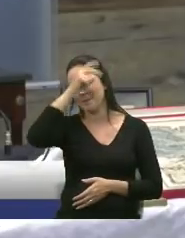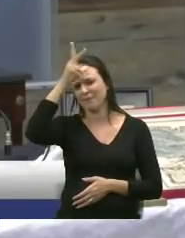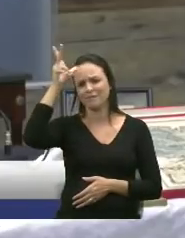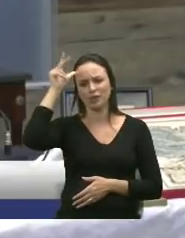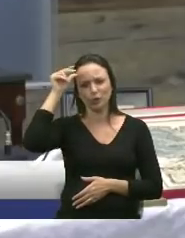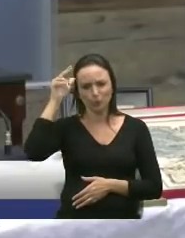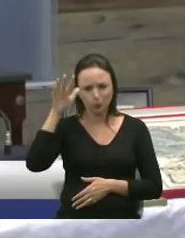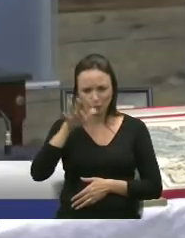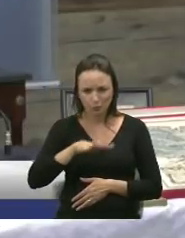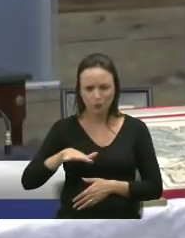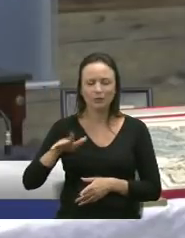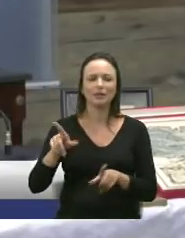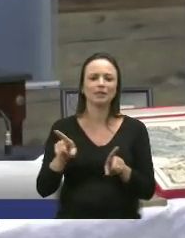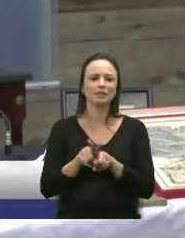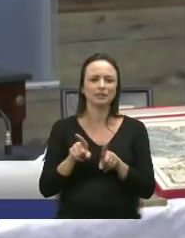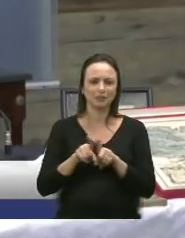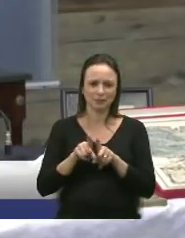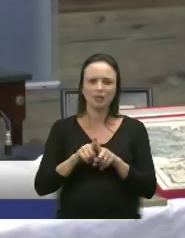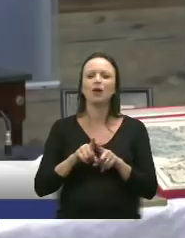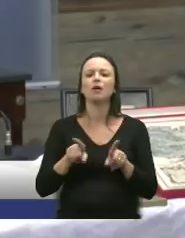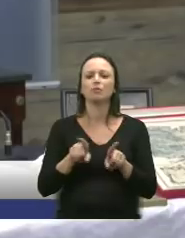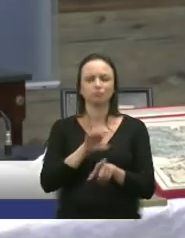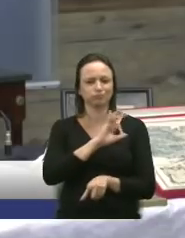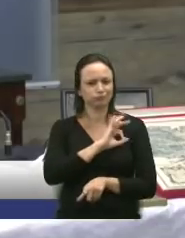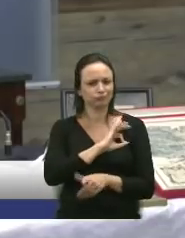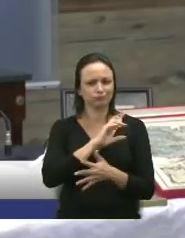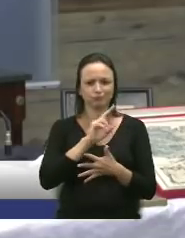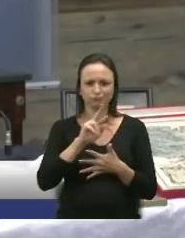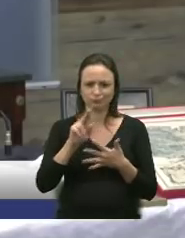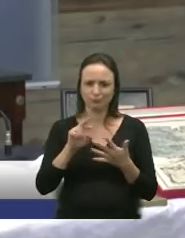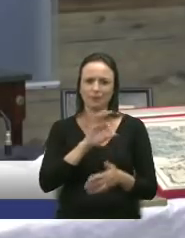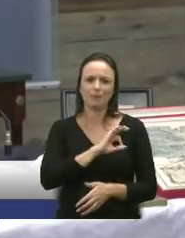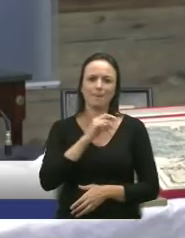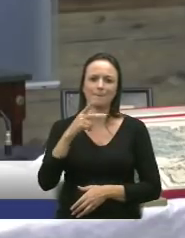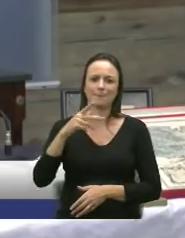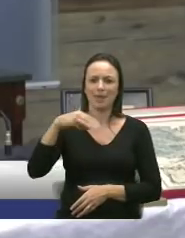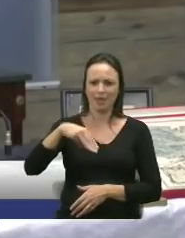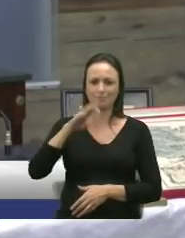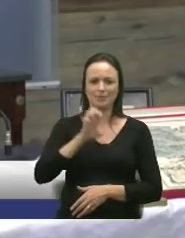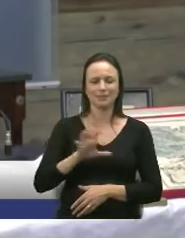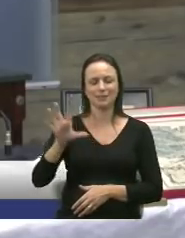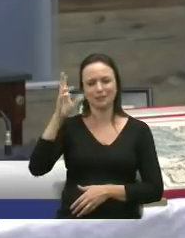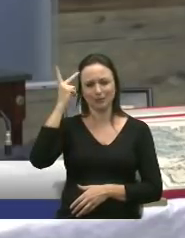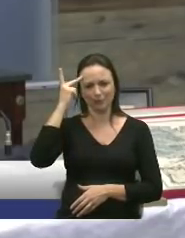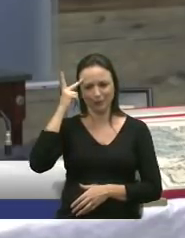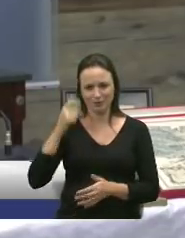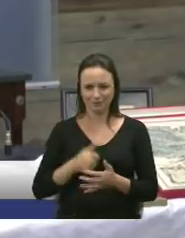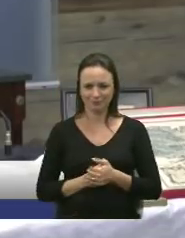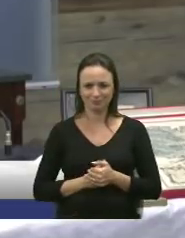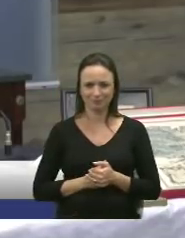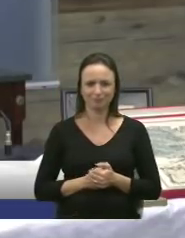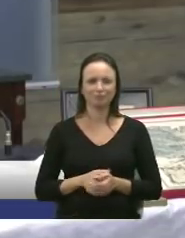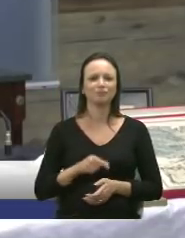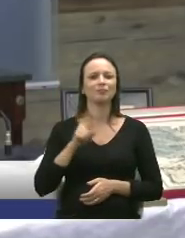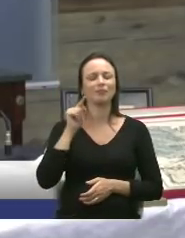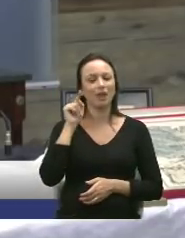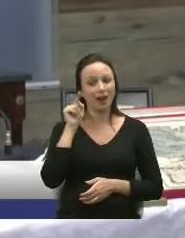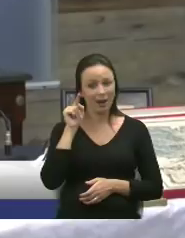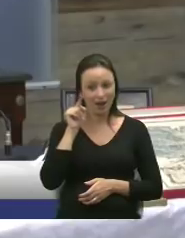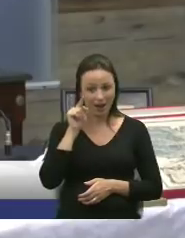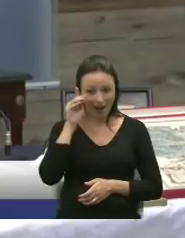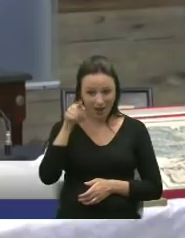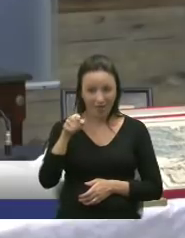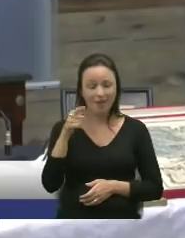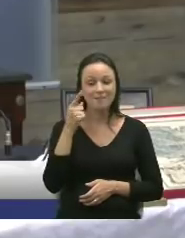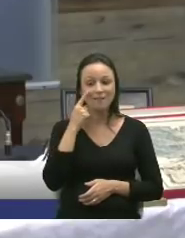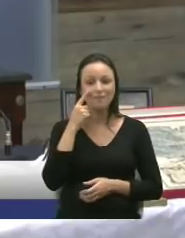Municipal e principalmente da Força Pública de São Paulo, que é a Polícia Militar do estado de São Paulo. Ali vocês vão ver como